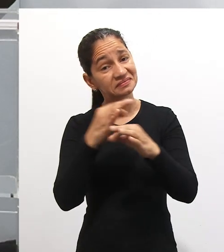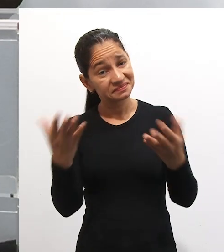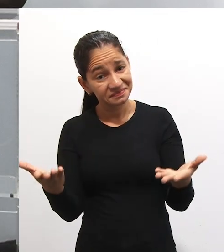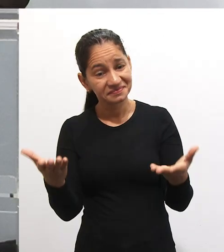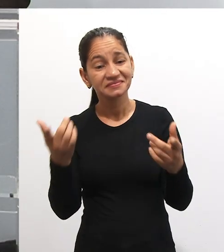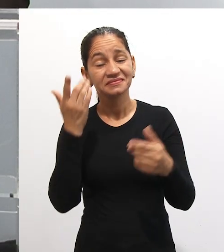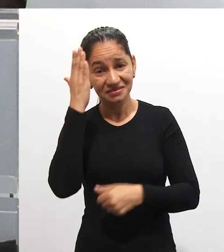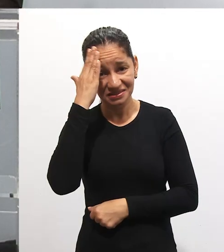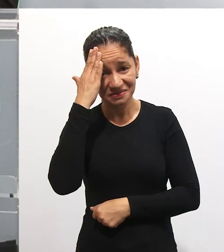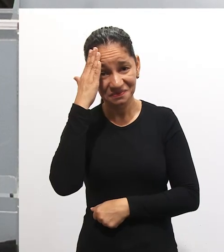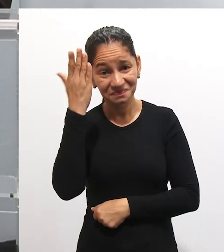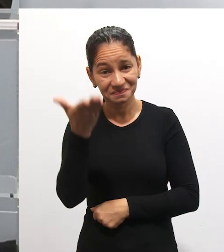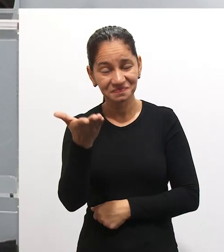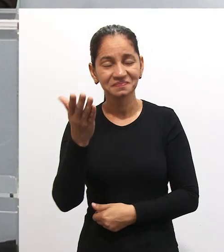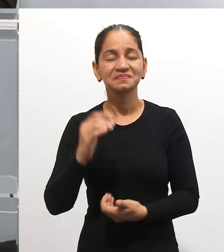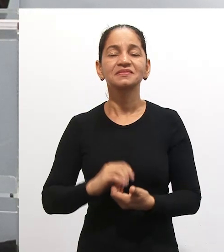tá?